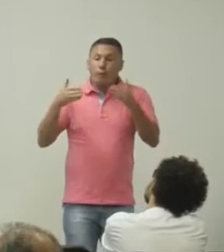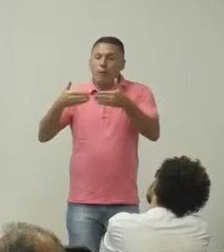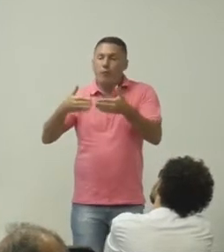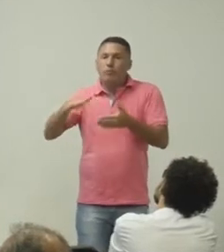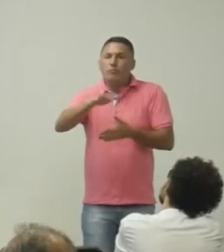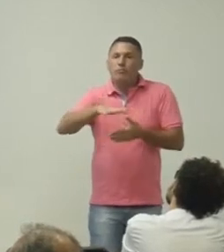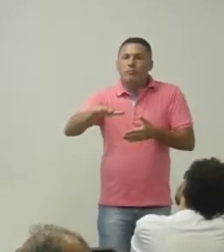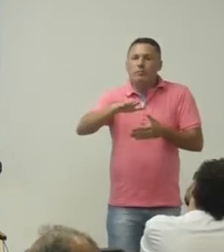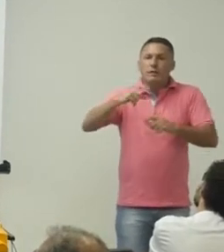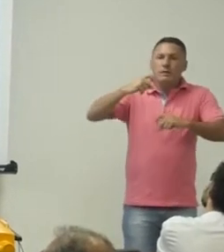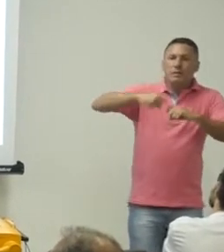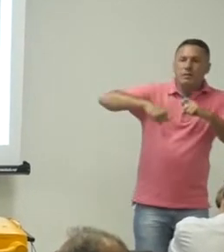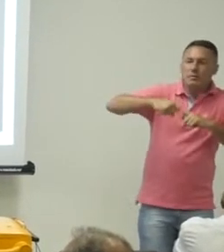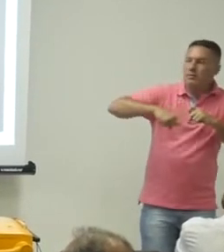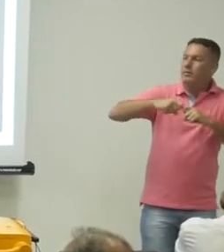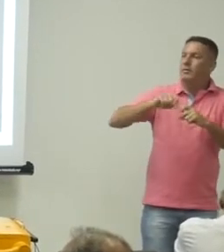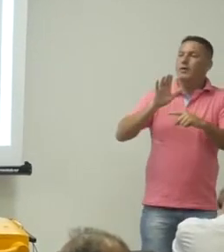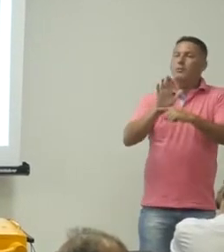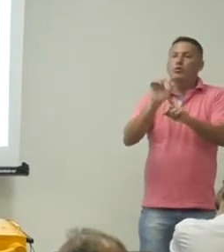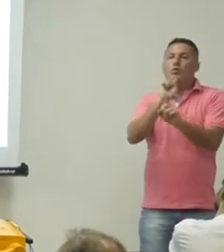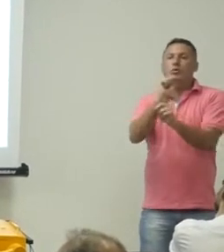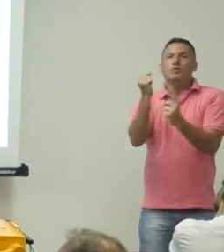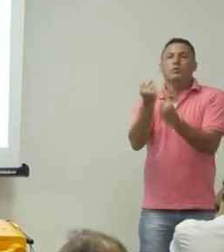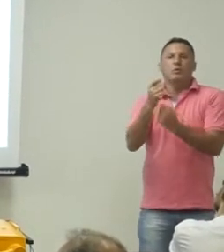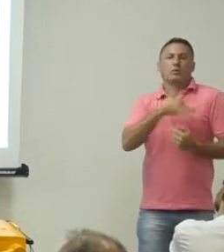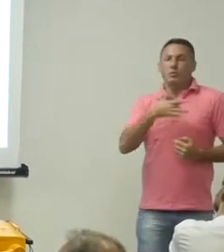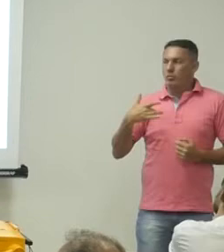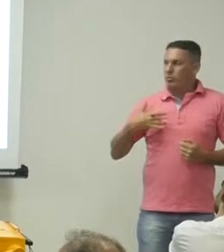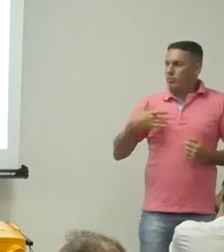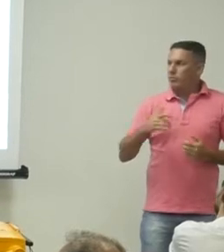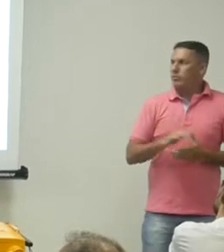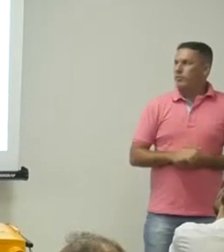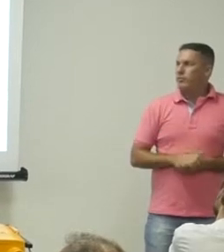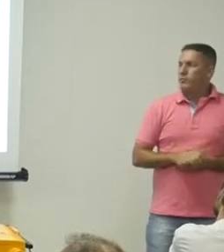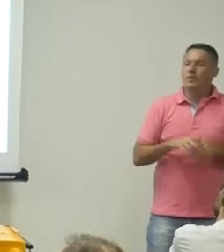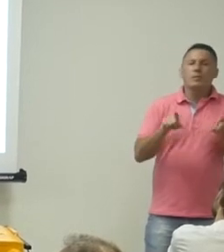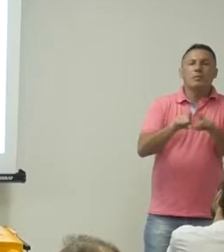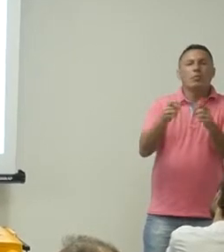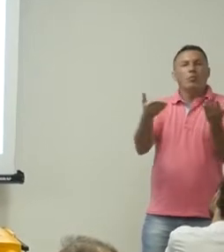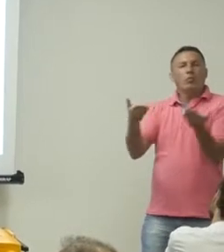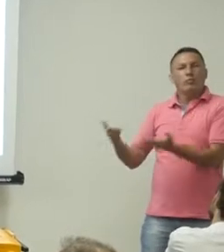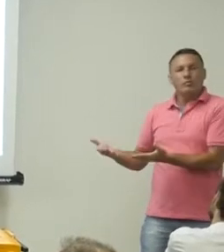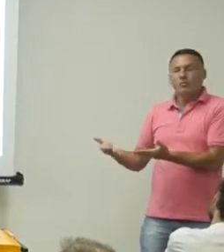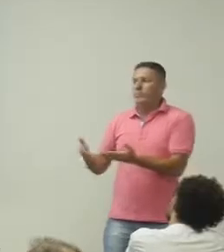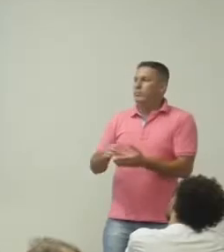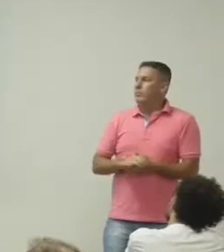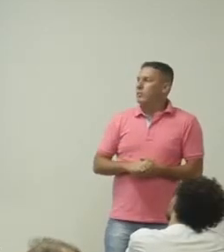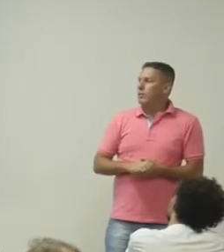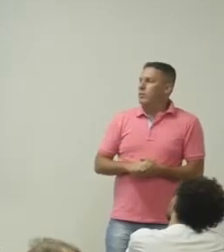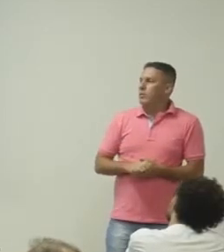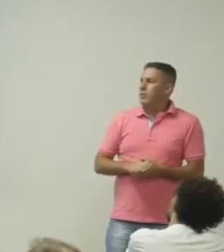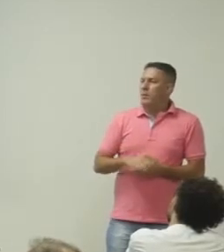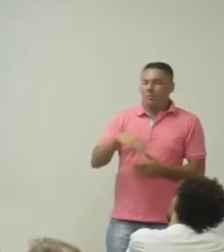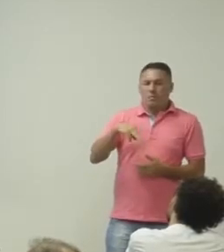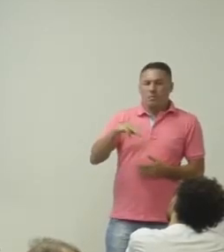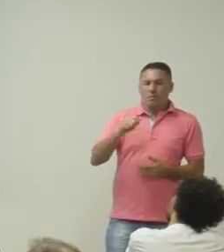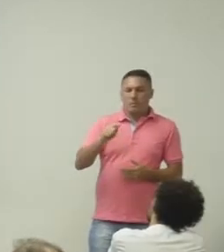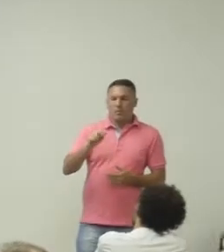e sexualidade e em serviço social e saúde. Convidamos também Márcia Rezende de